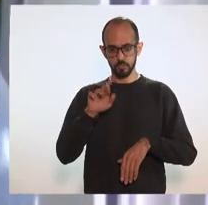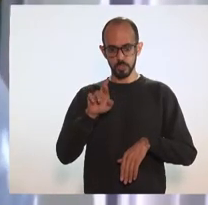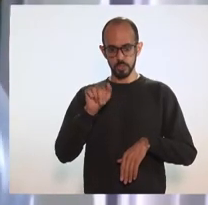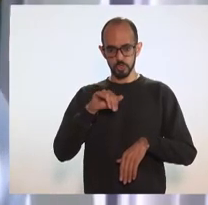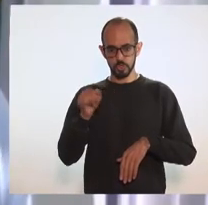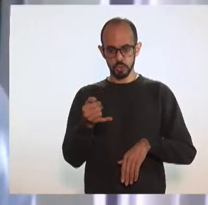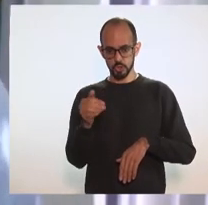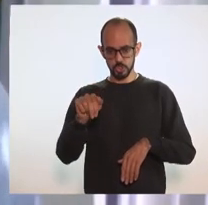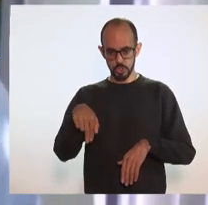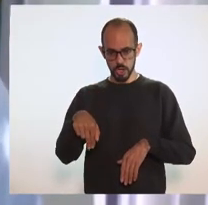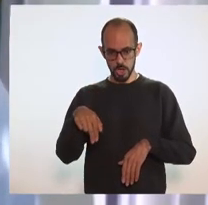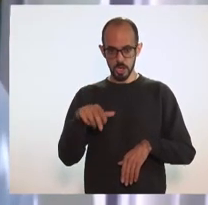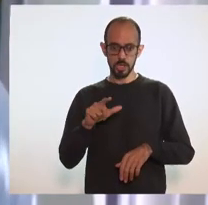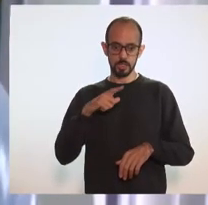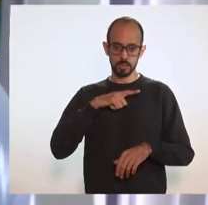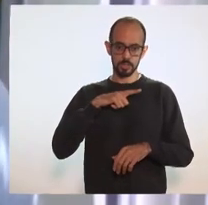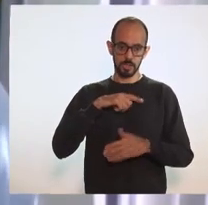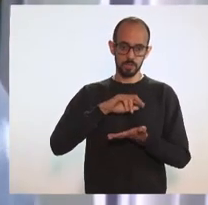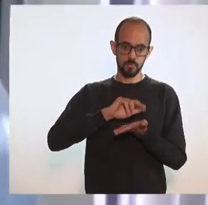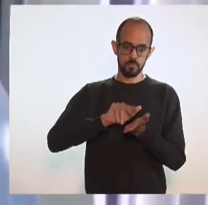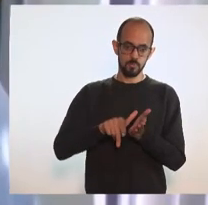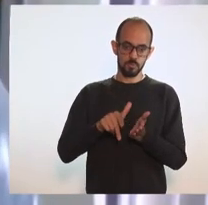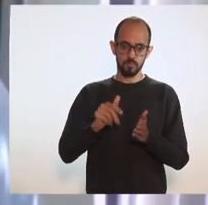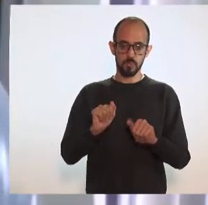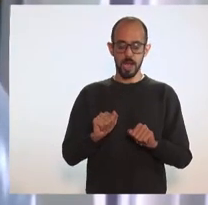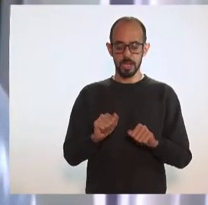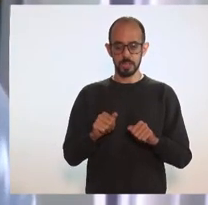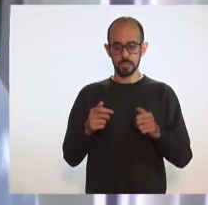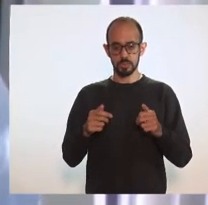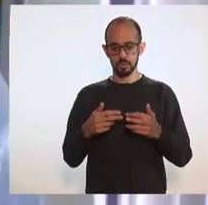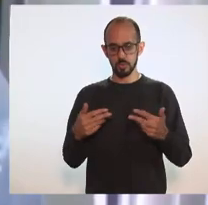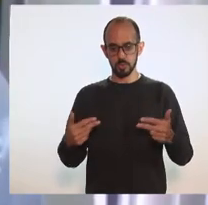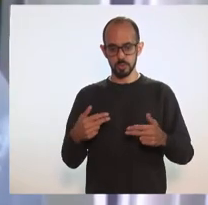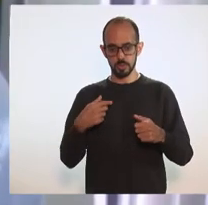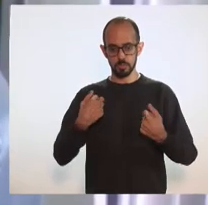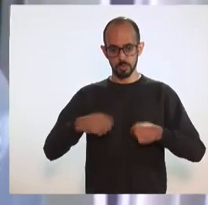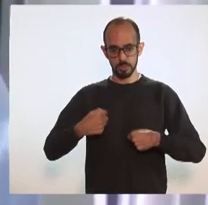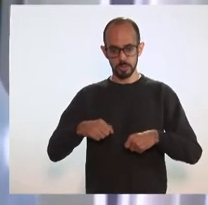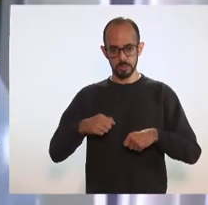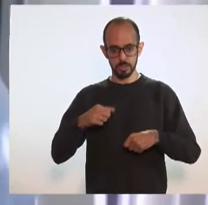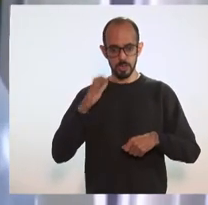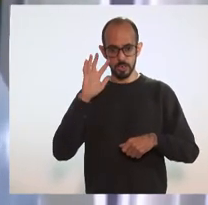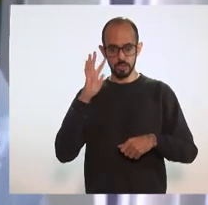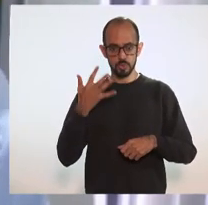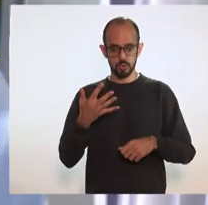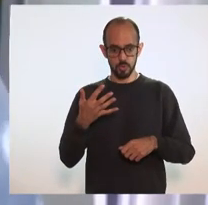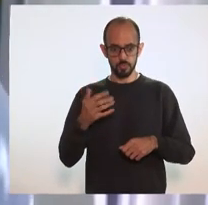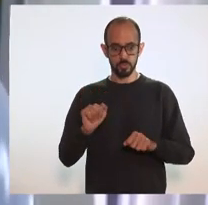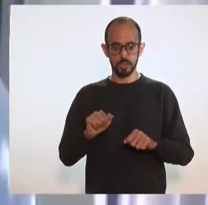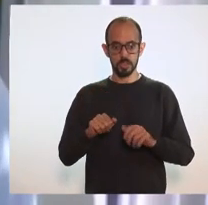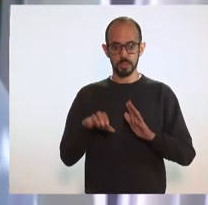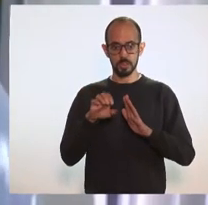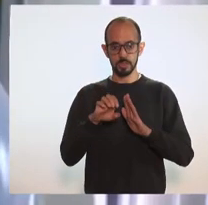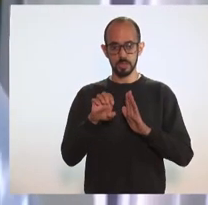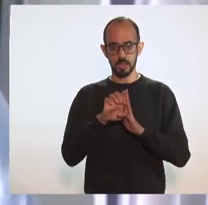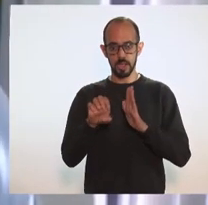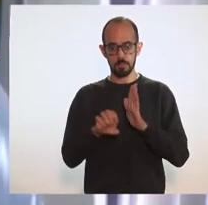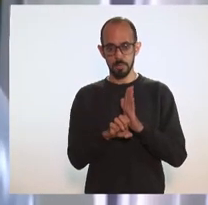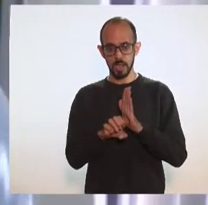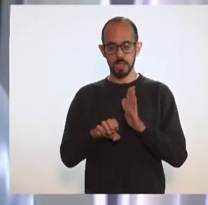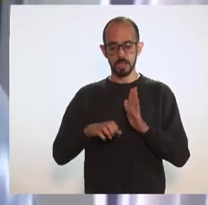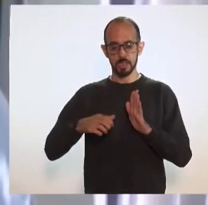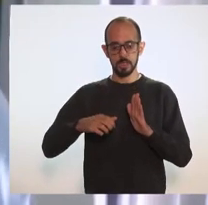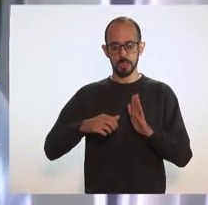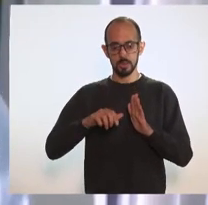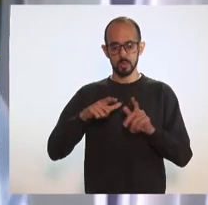evidentemente há várias questões é de forma da ideia do artigo primeiro